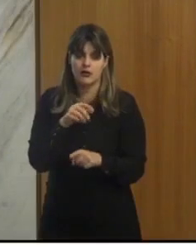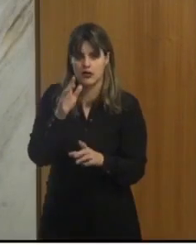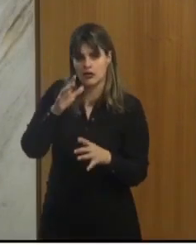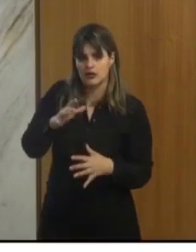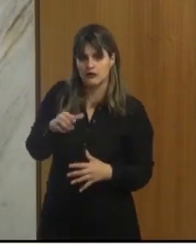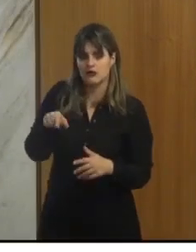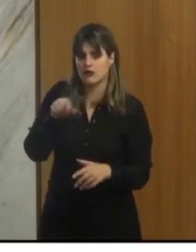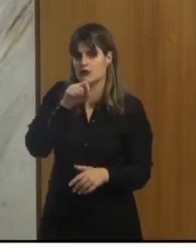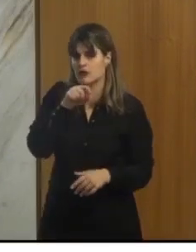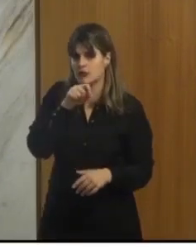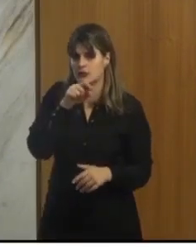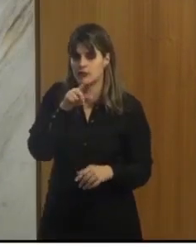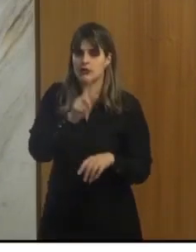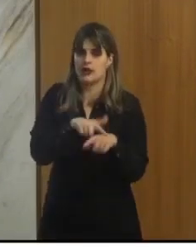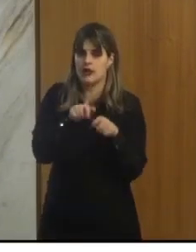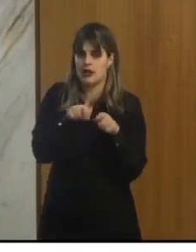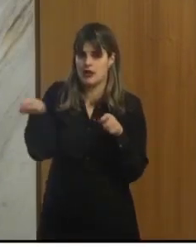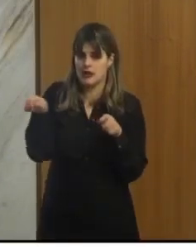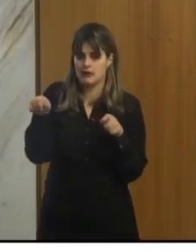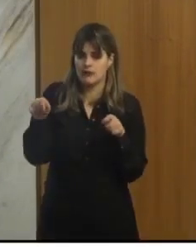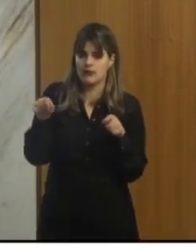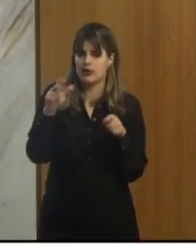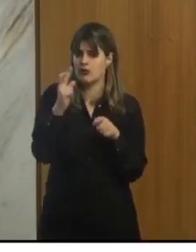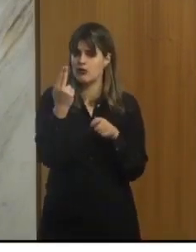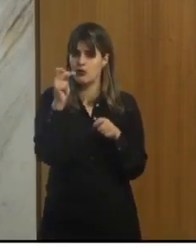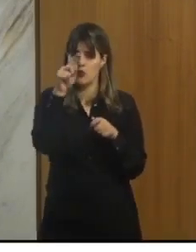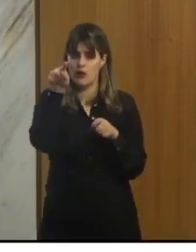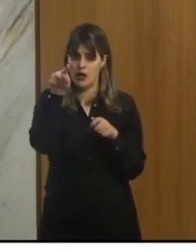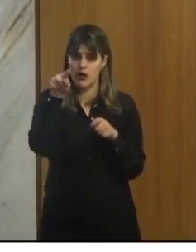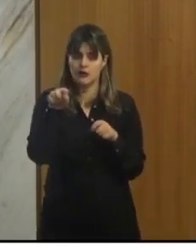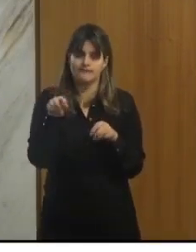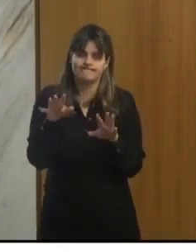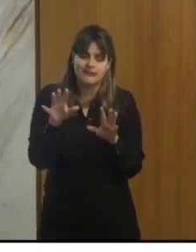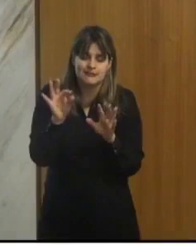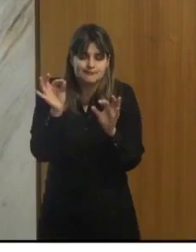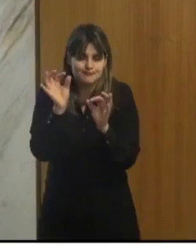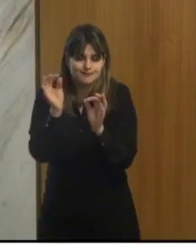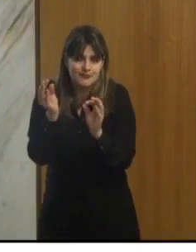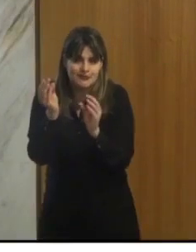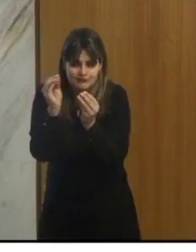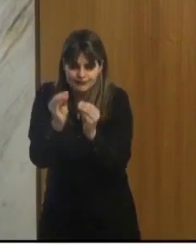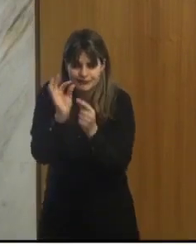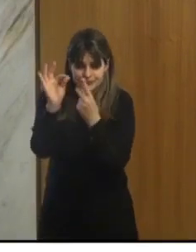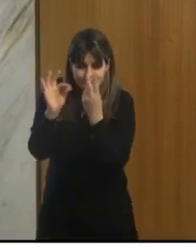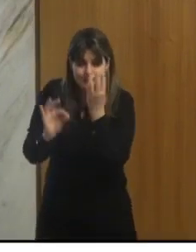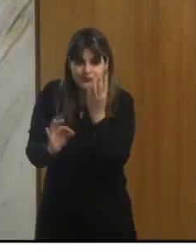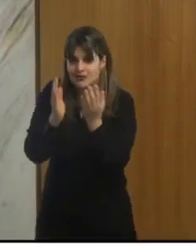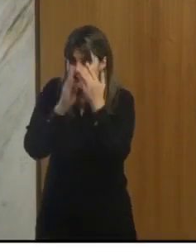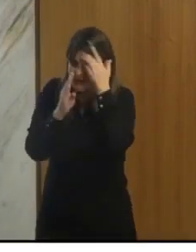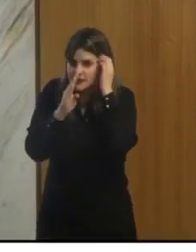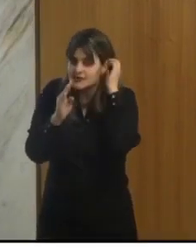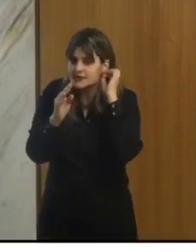ser perfeitamente atribuídas à época de João de Ruão, apesar de todos os repintes que tenham, e que se